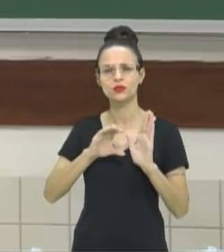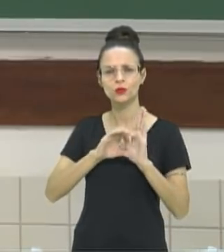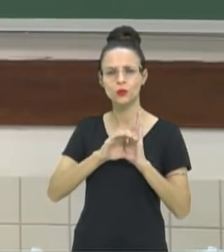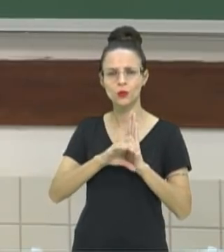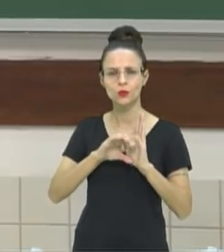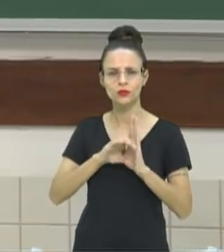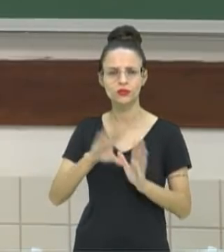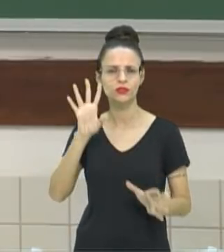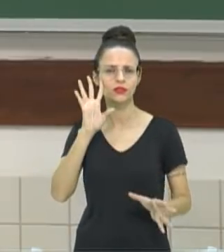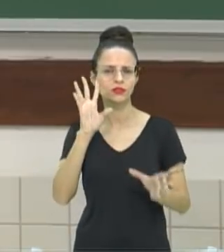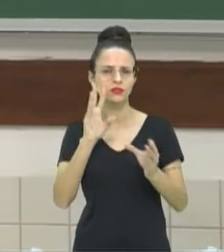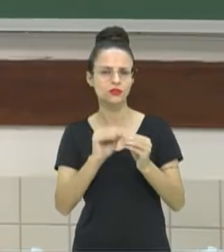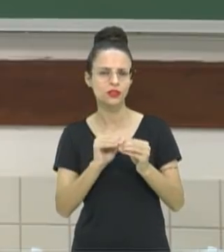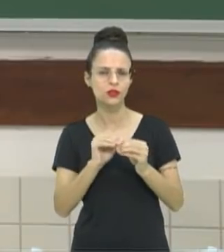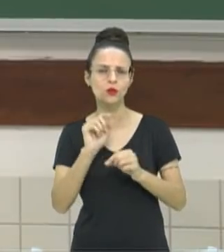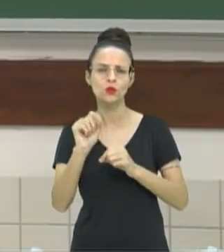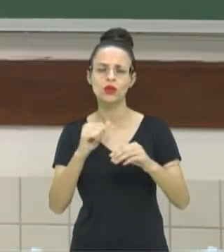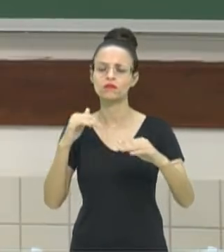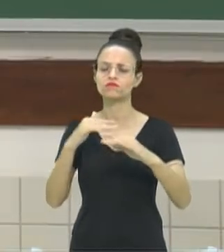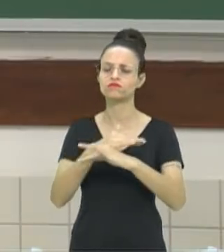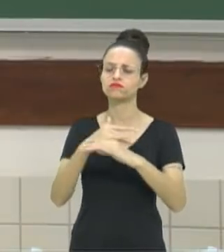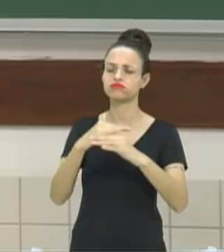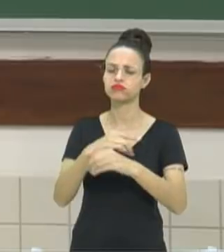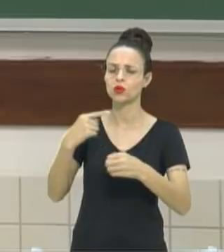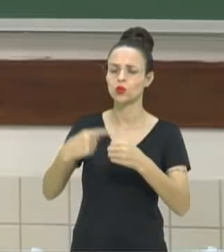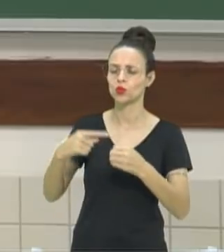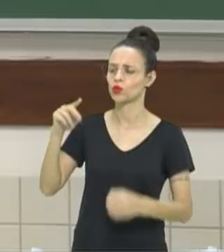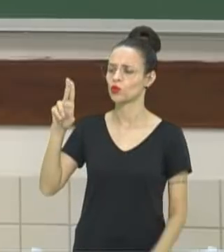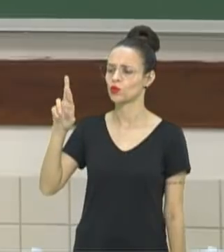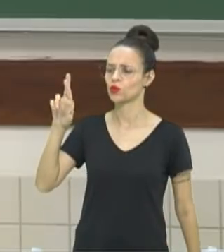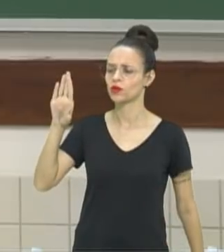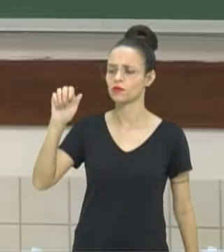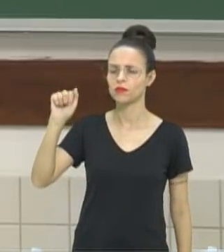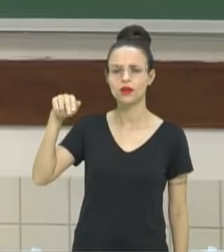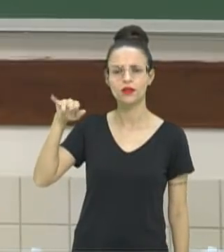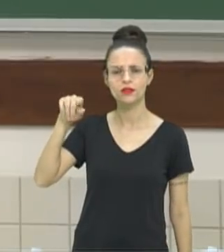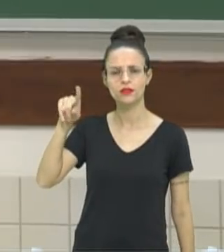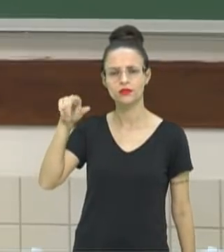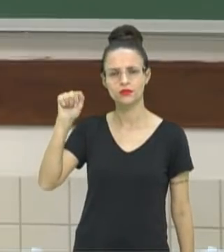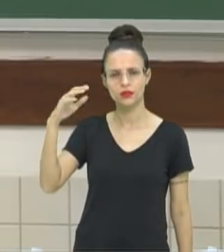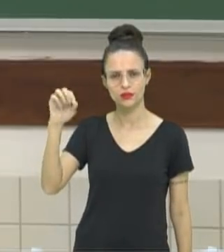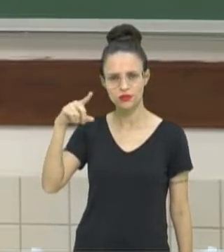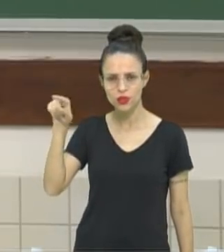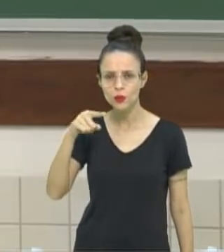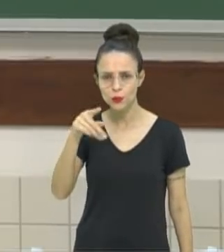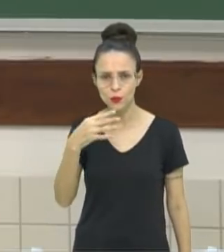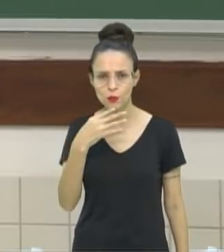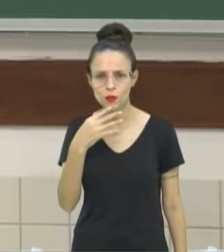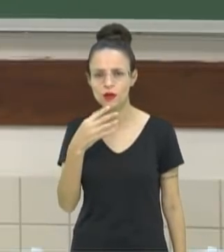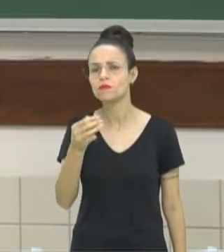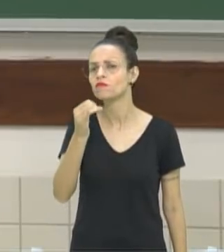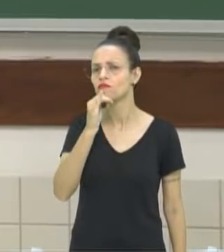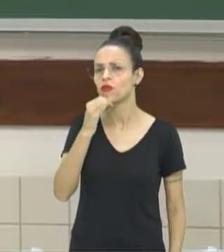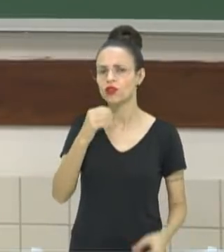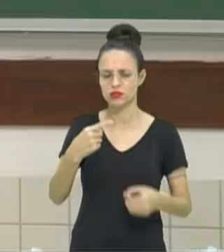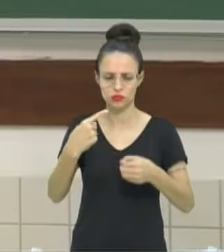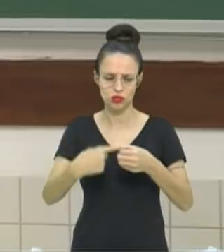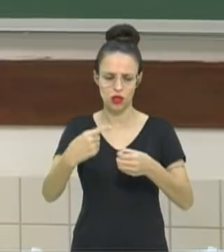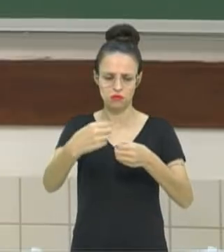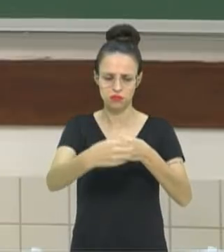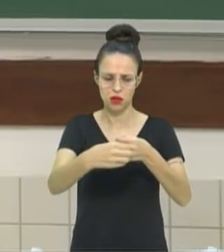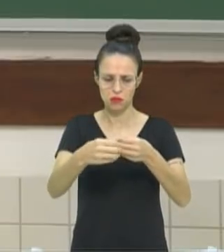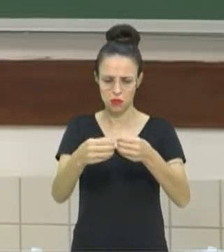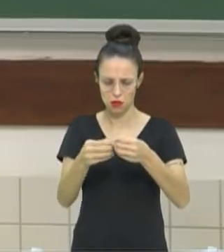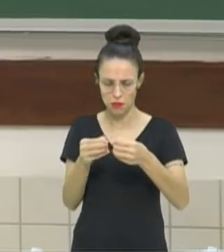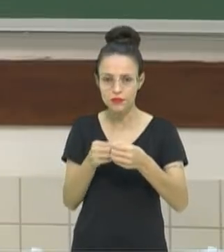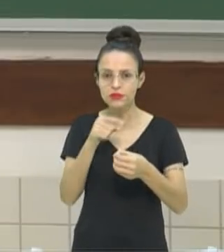Vamos entender o que é urbanização. Se alguém fala urbanização para você, você sabe o que é? Se alguém fala região metropolitana, você sabe o que é? Então,